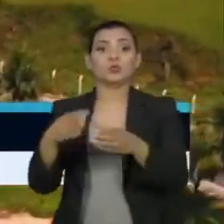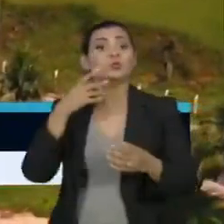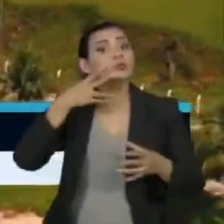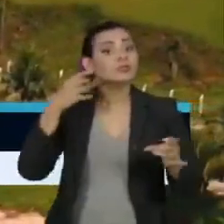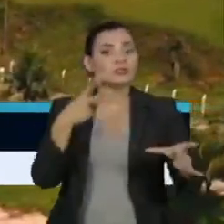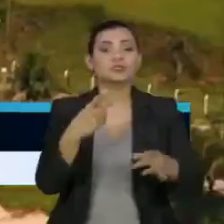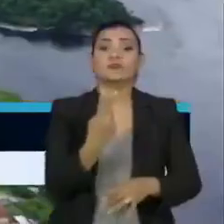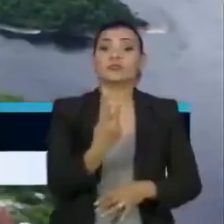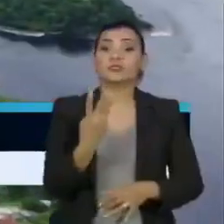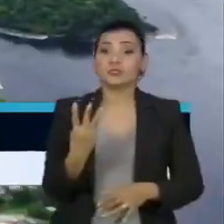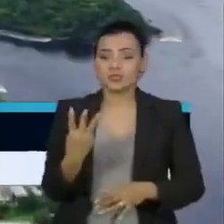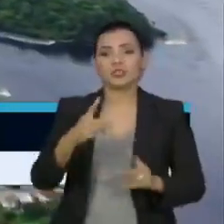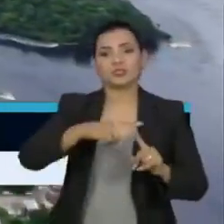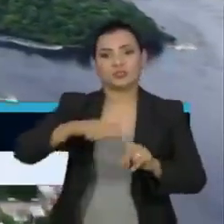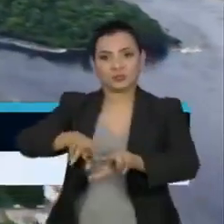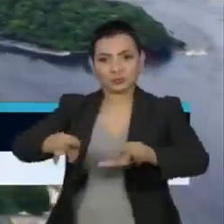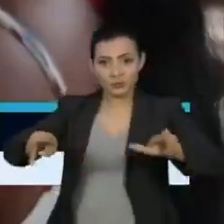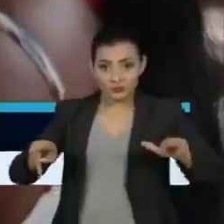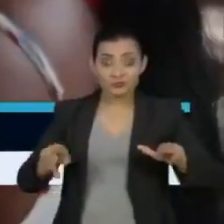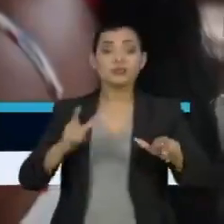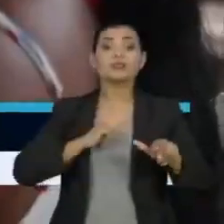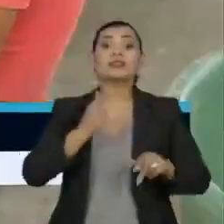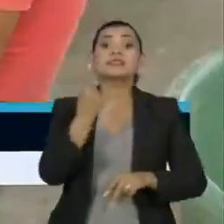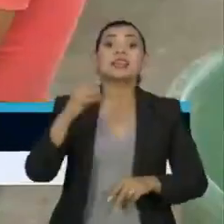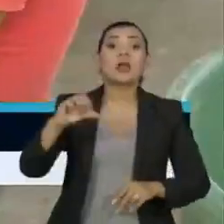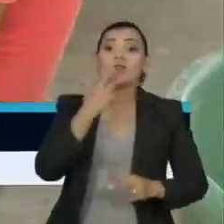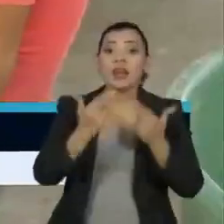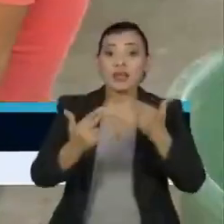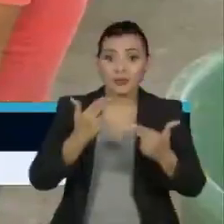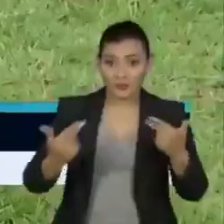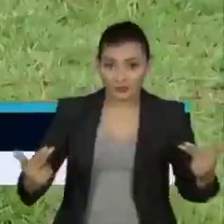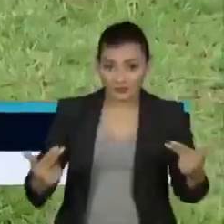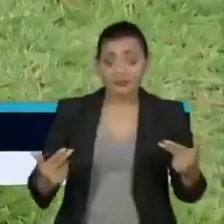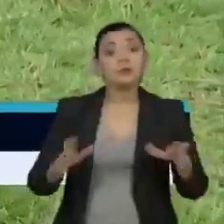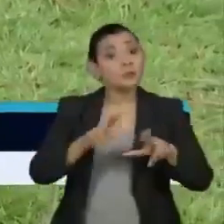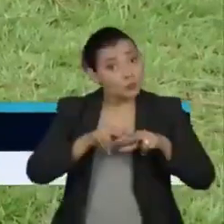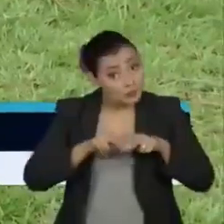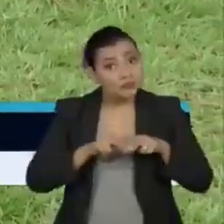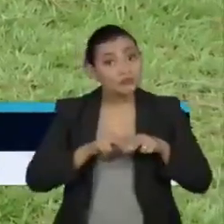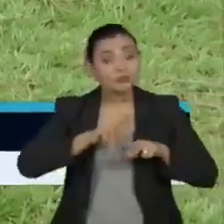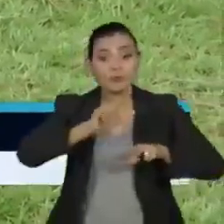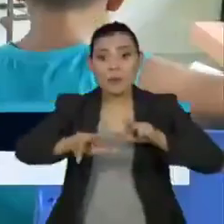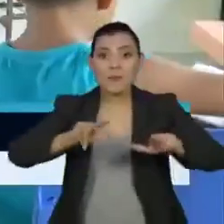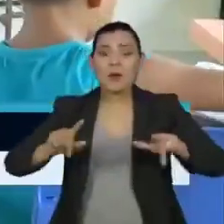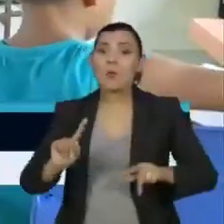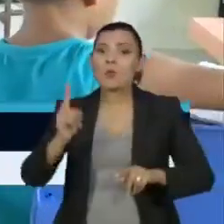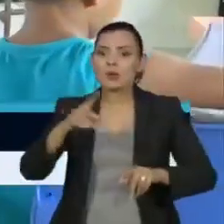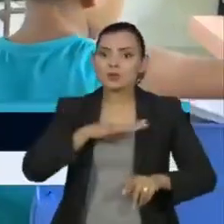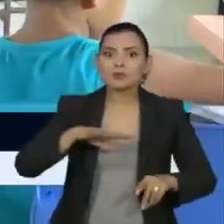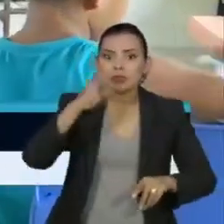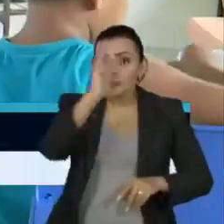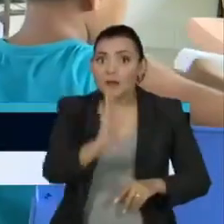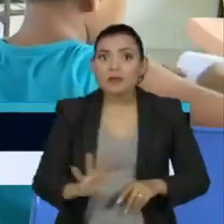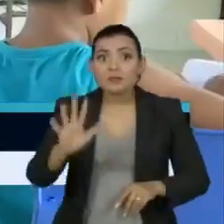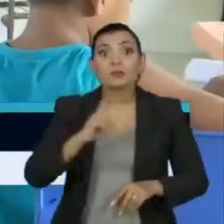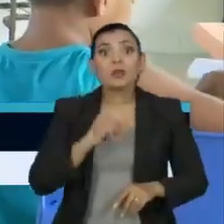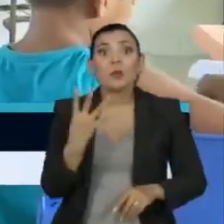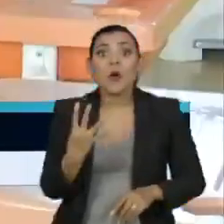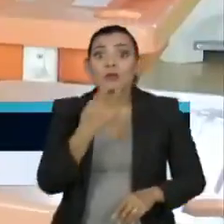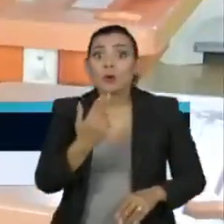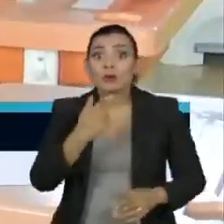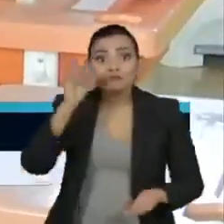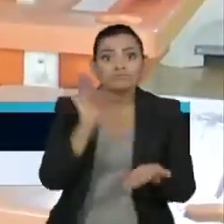indígenas de 23 etnias que falam 19 línguas. E por isso, é a única cidade do Brasil com quatro